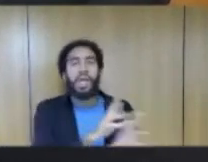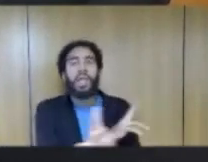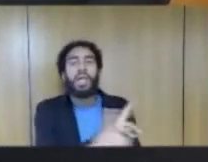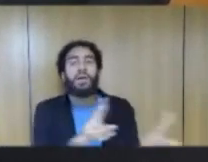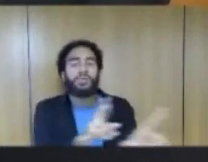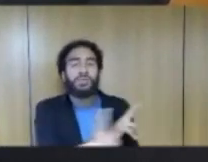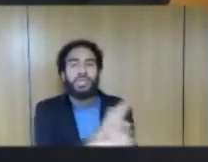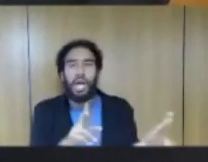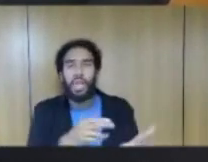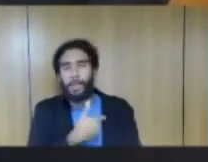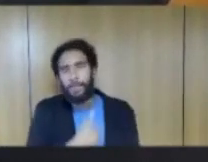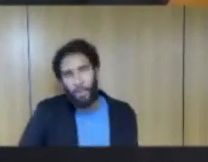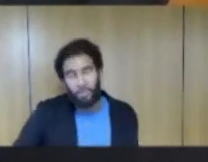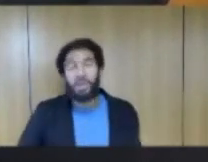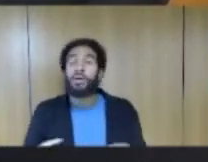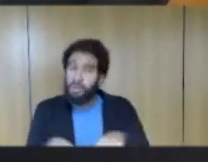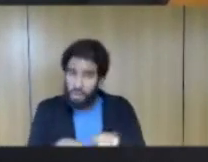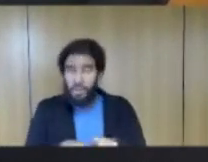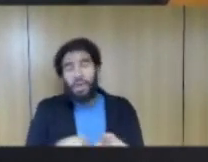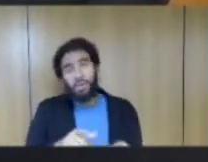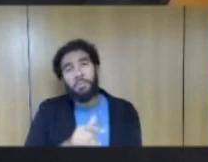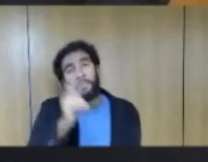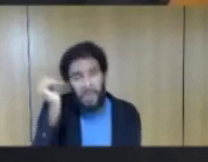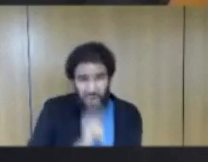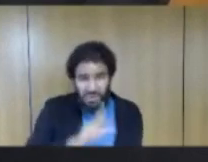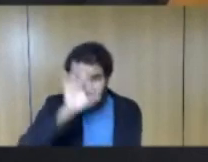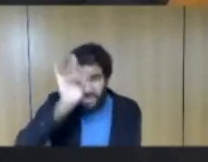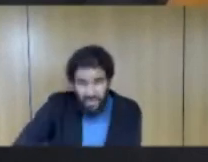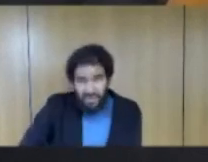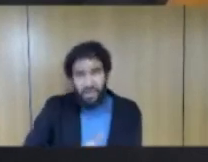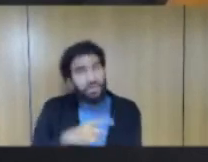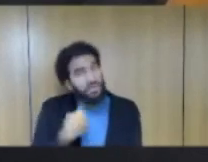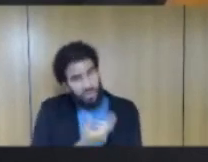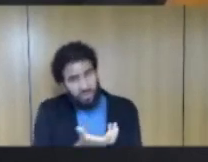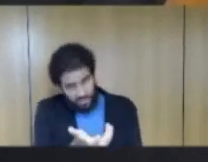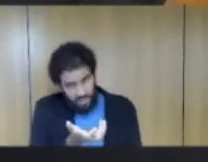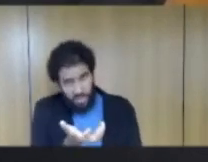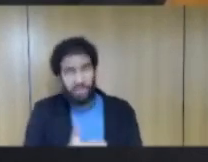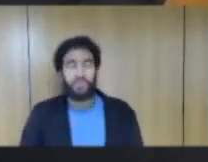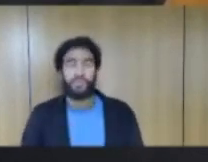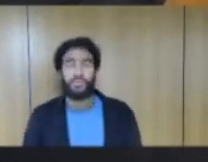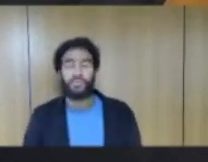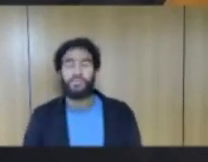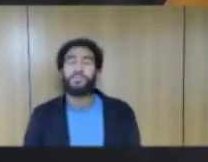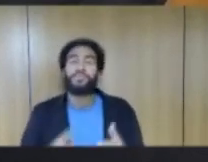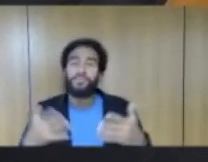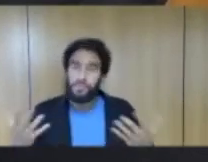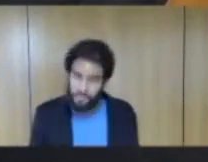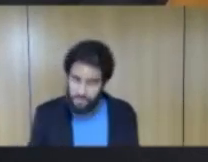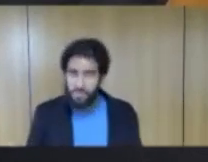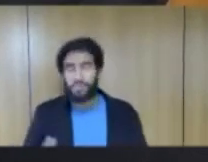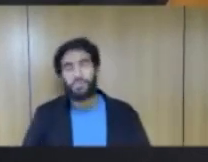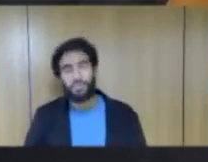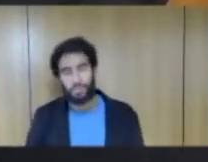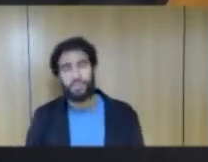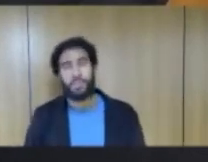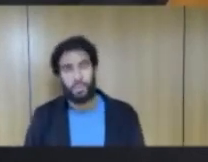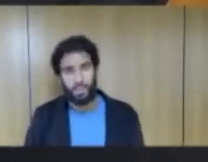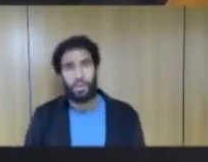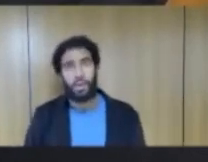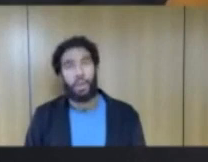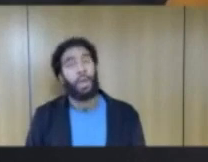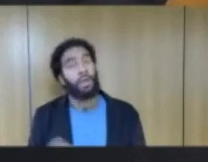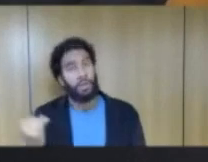na operação e para eficácia do que todos nós desejamos então é um evento de enorme